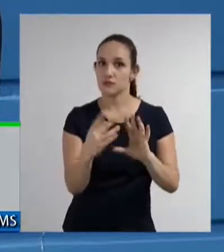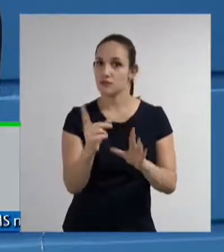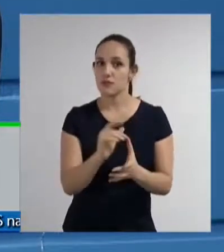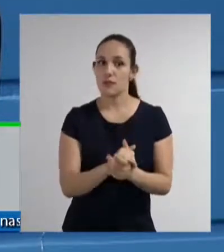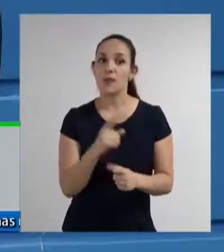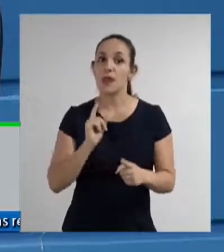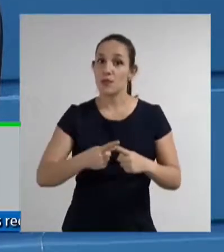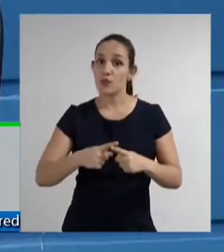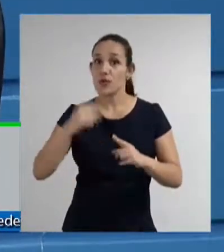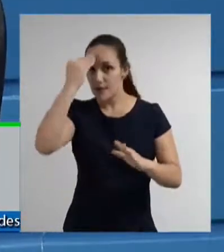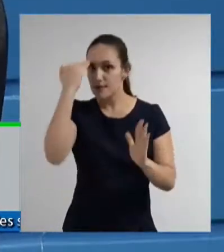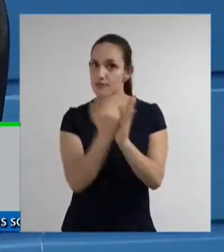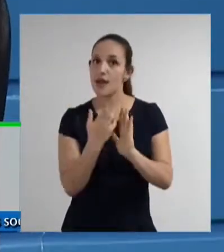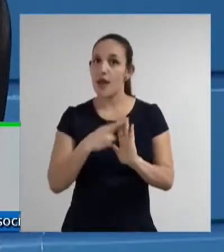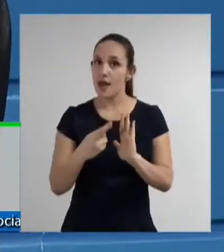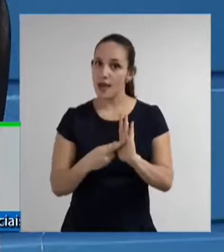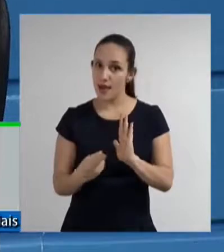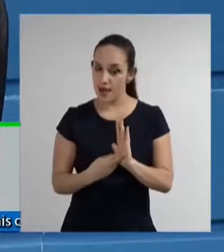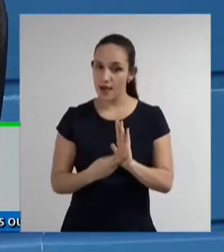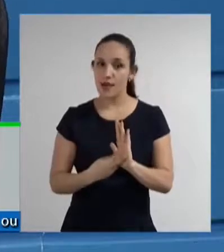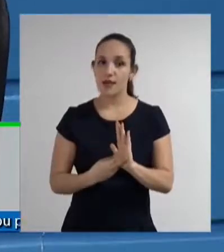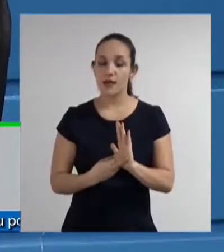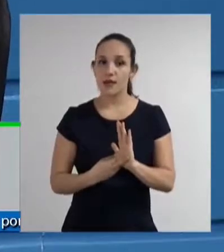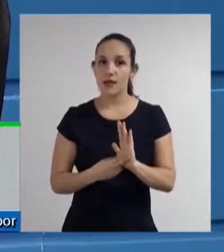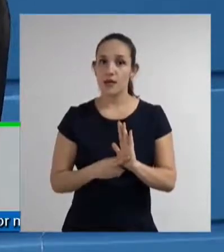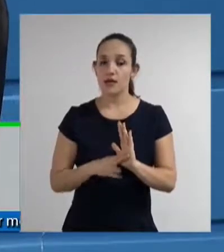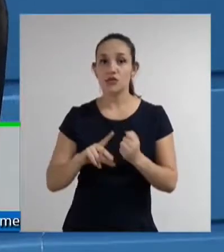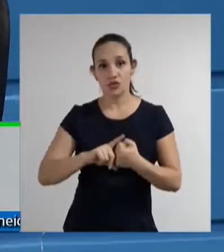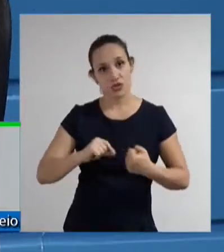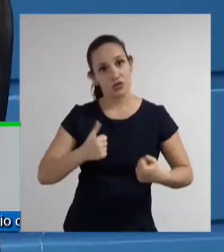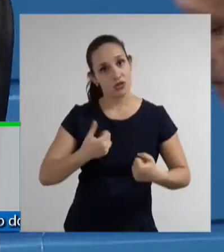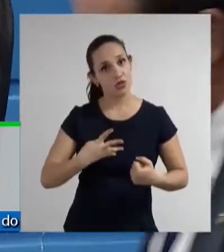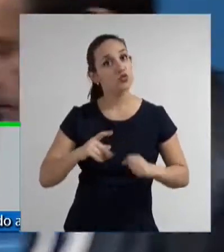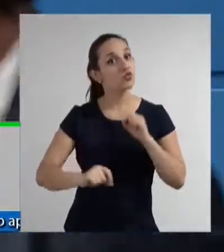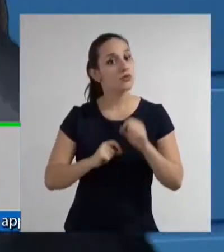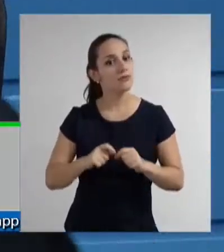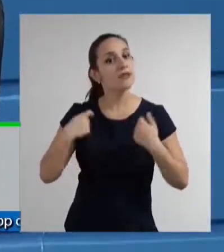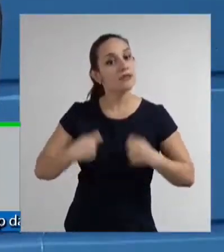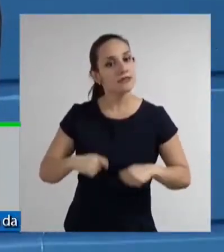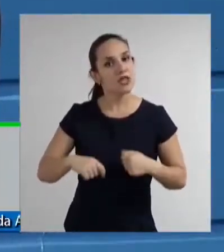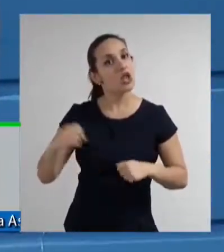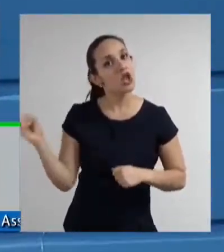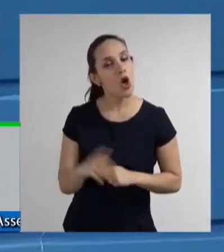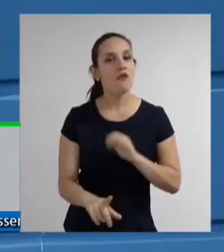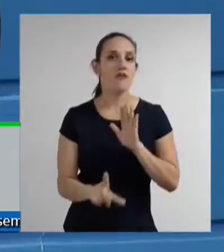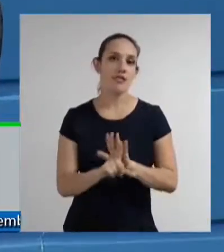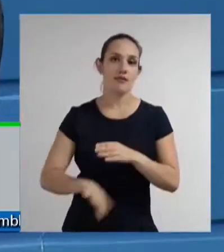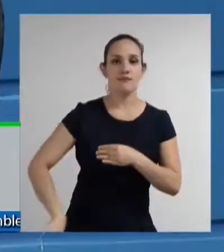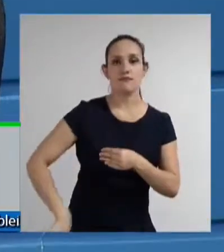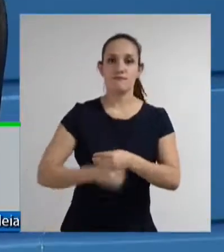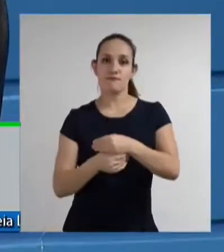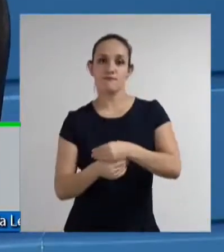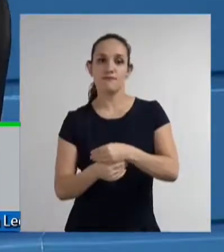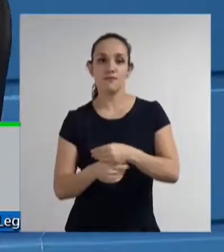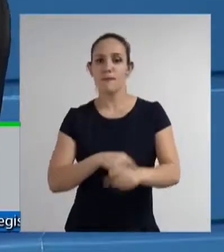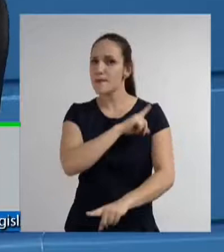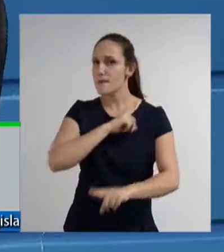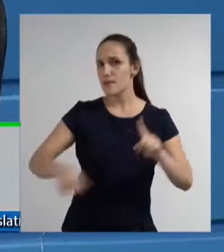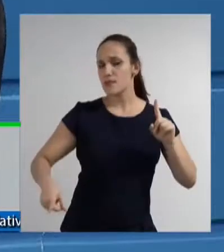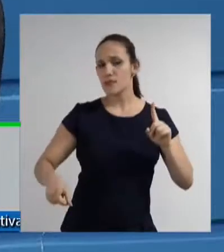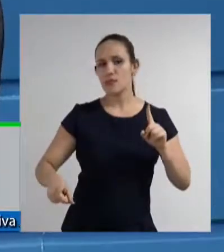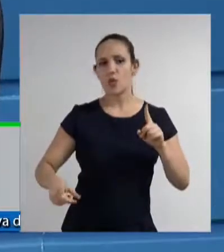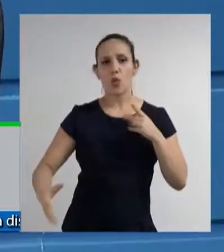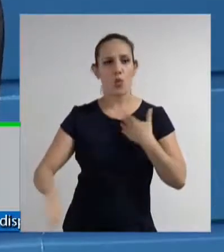mantida a regra do artigo 14 da Lei Complementar em voga, que exige, para tanto, a edição de nova lei complementar, vedando